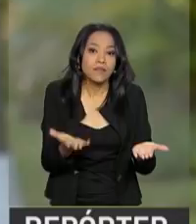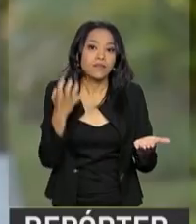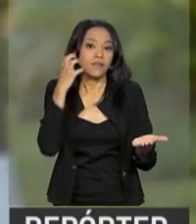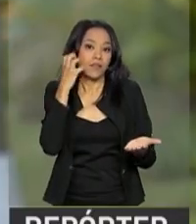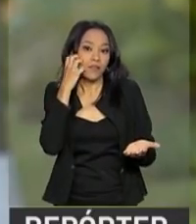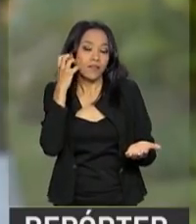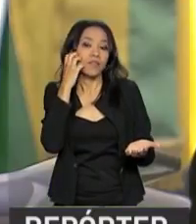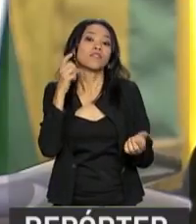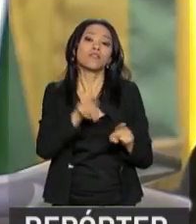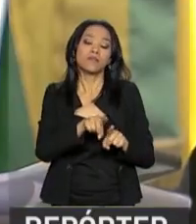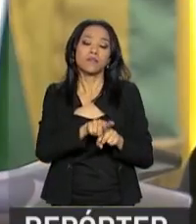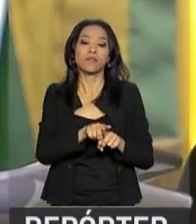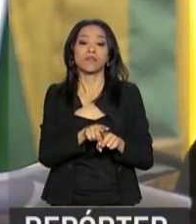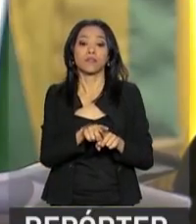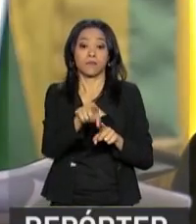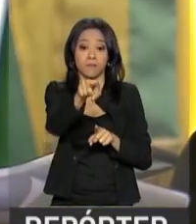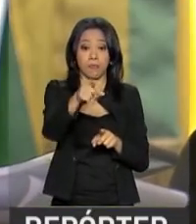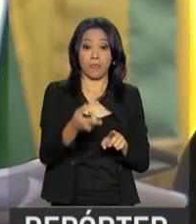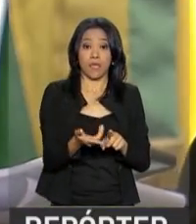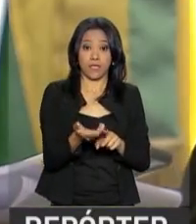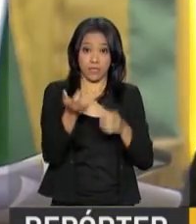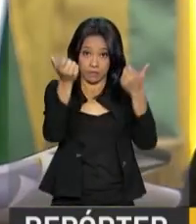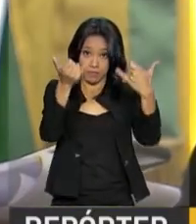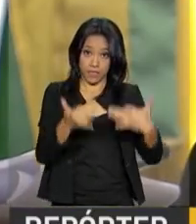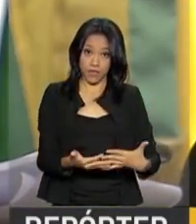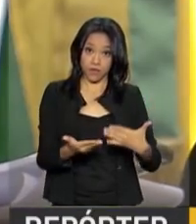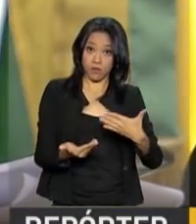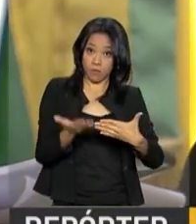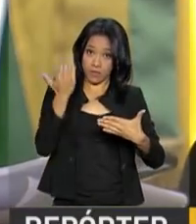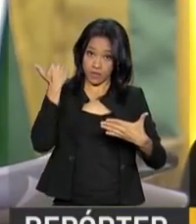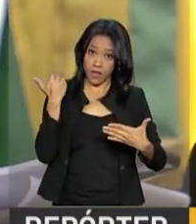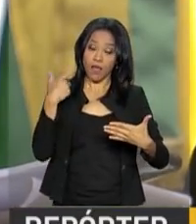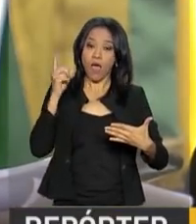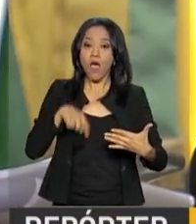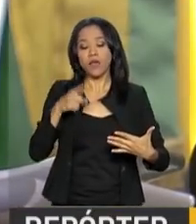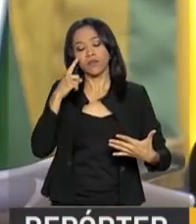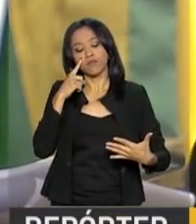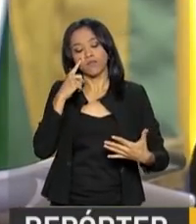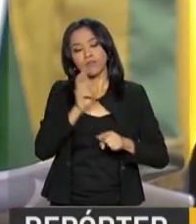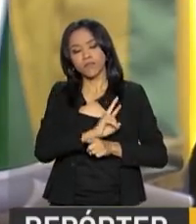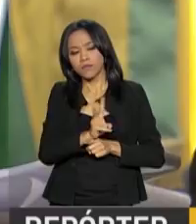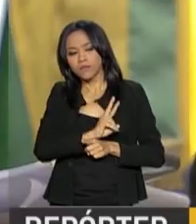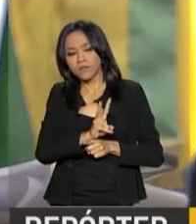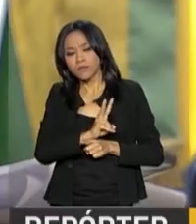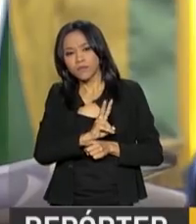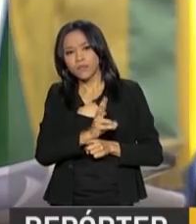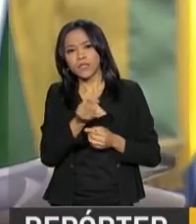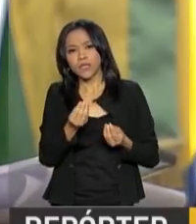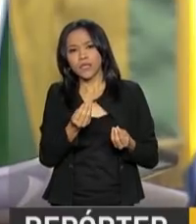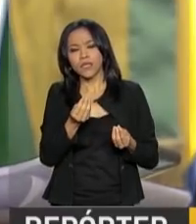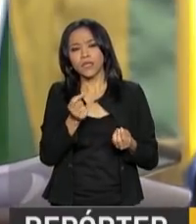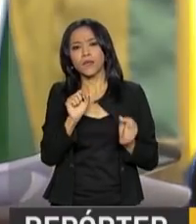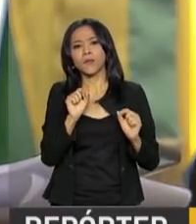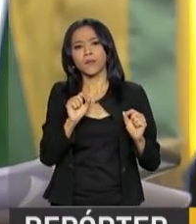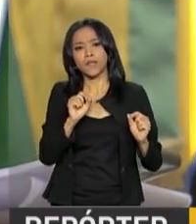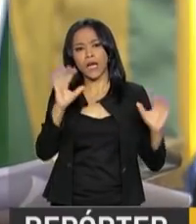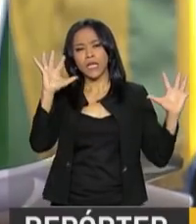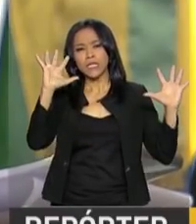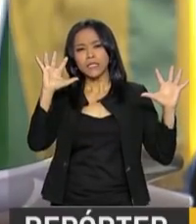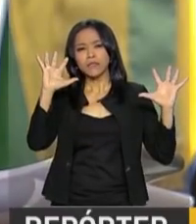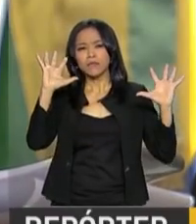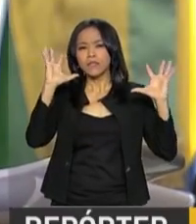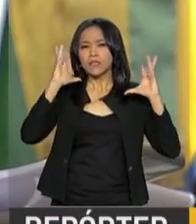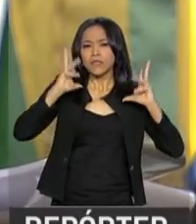4g passado esse tempo em que é feito um acompanhamento toda a verificação que a freqüência totalmente limpa